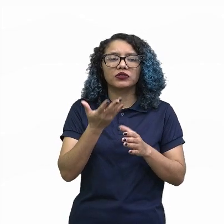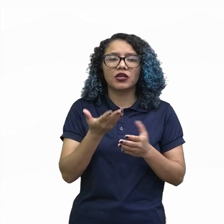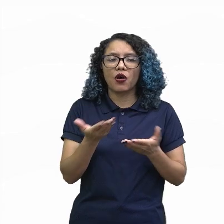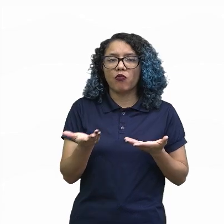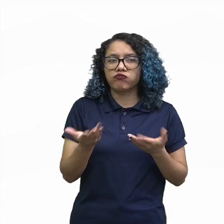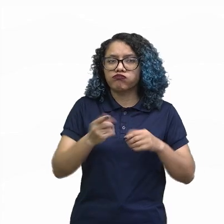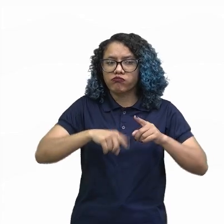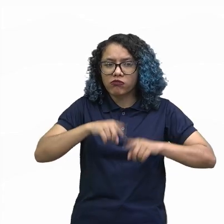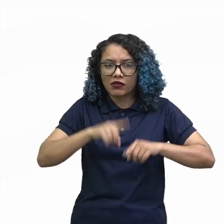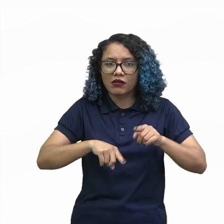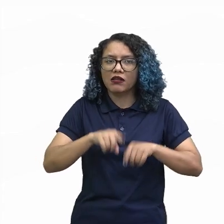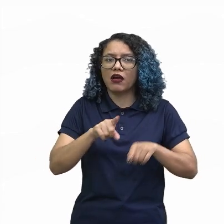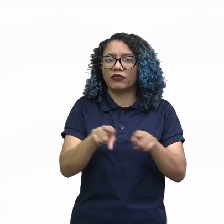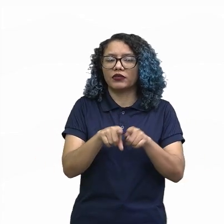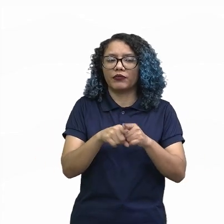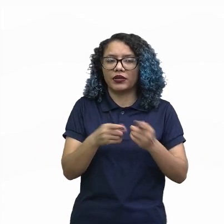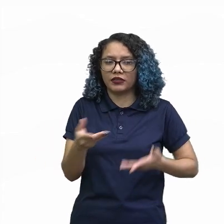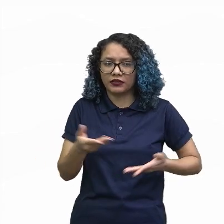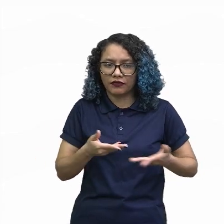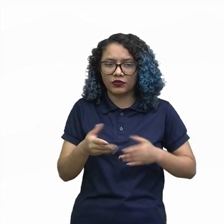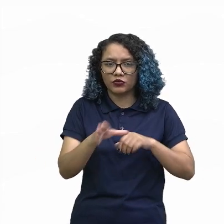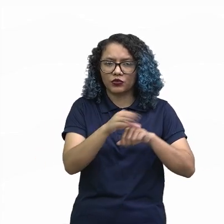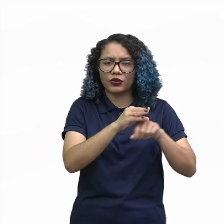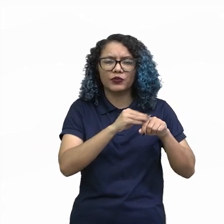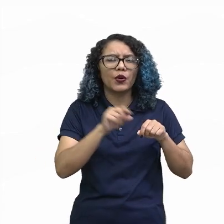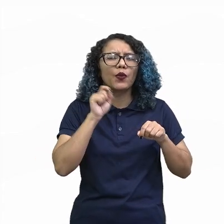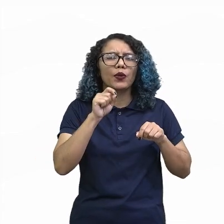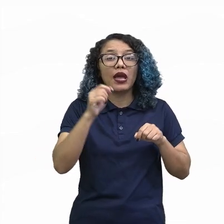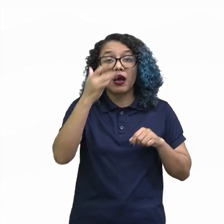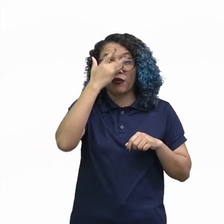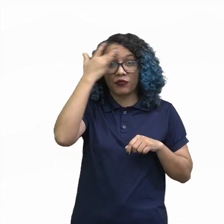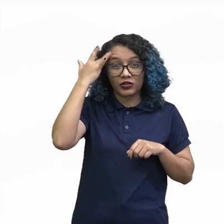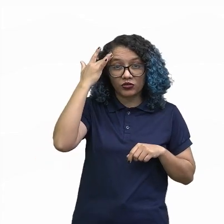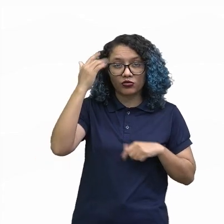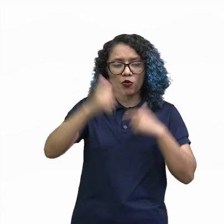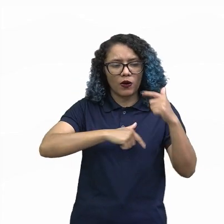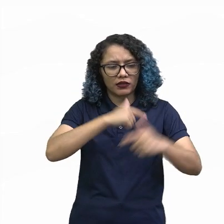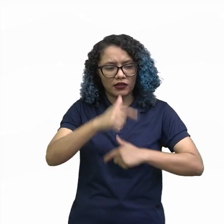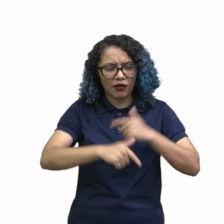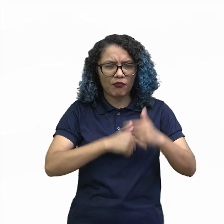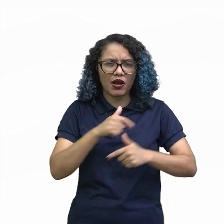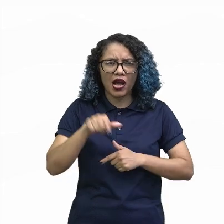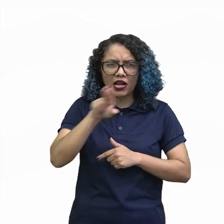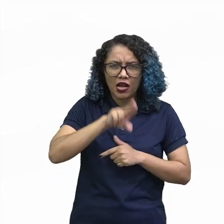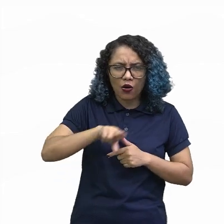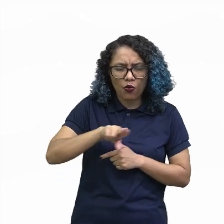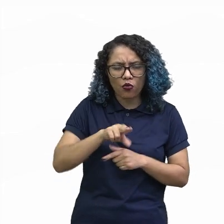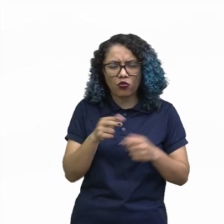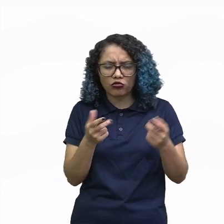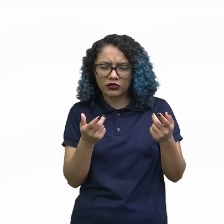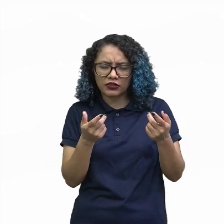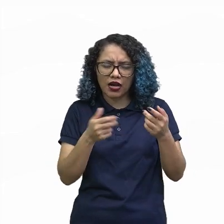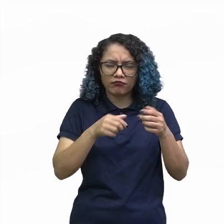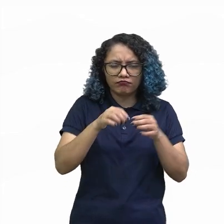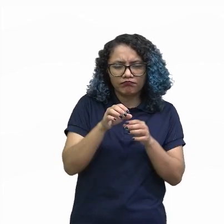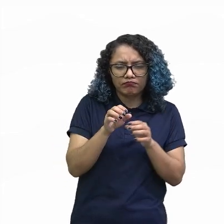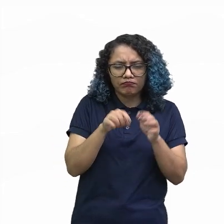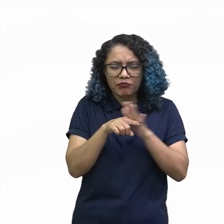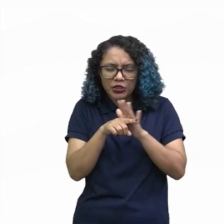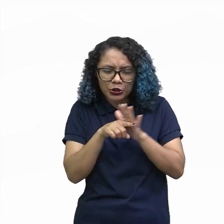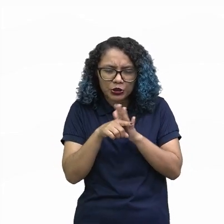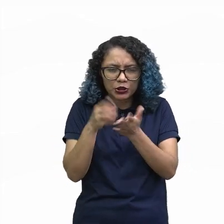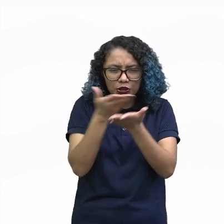né? O conhecimento é aquela pessoa que vai trabalhar, vai manipular aquele gene, e aí vai ter como